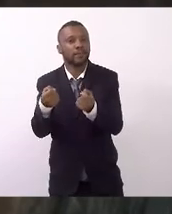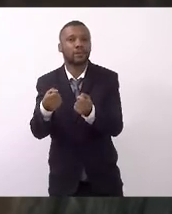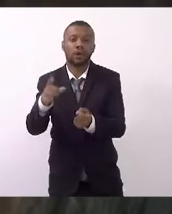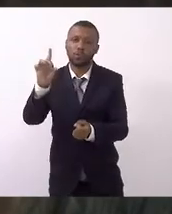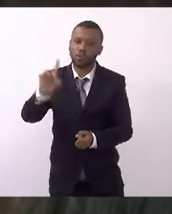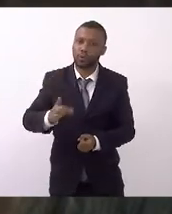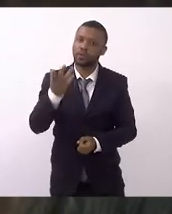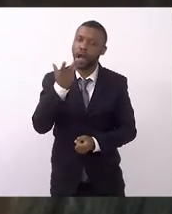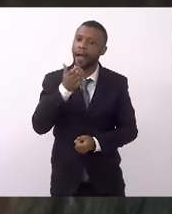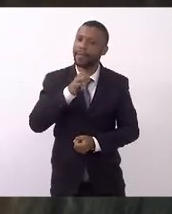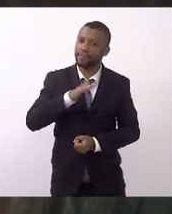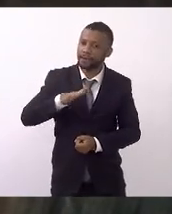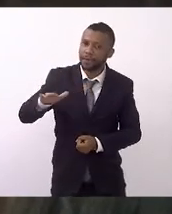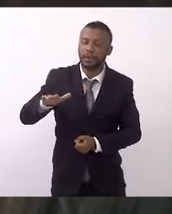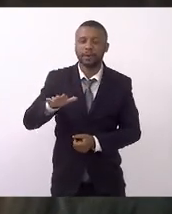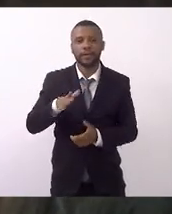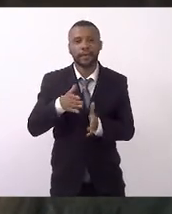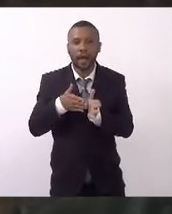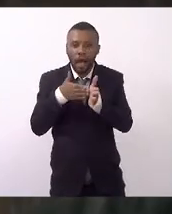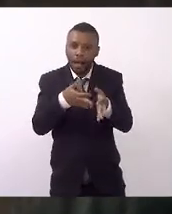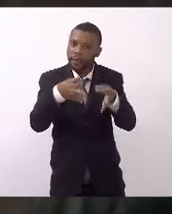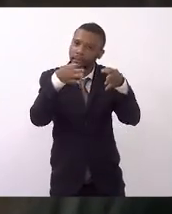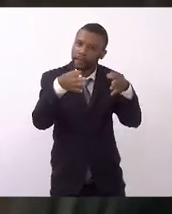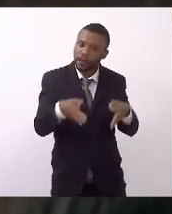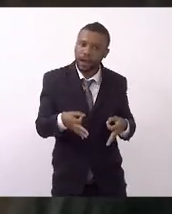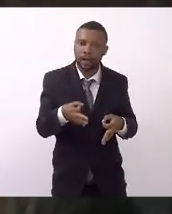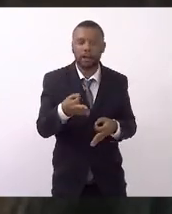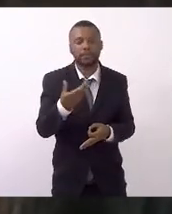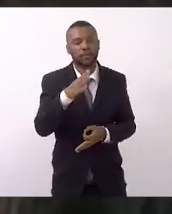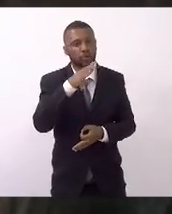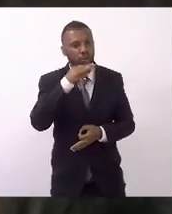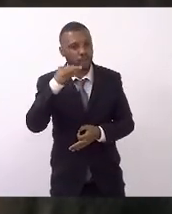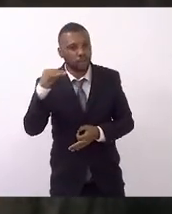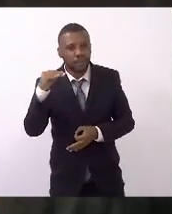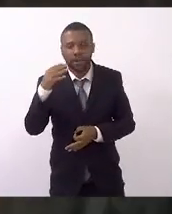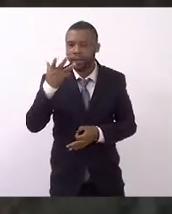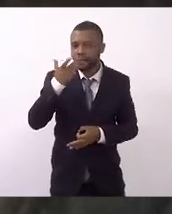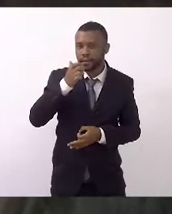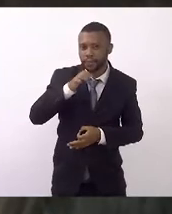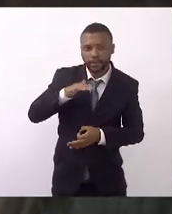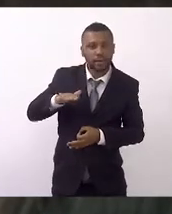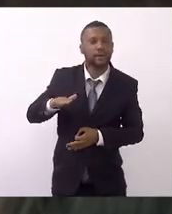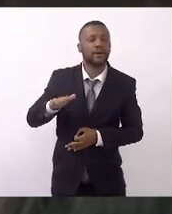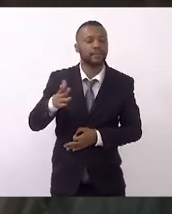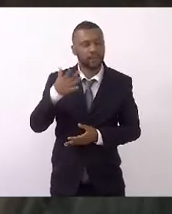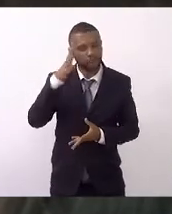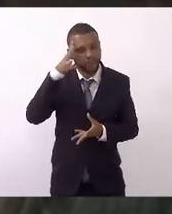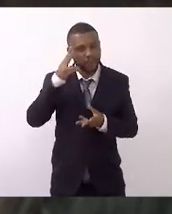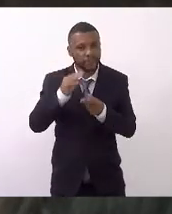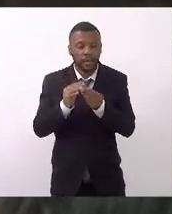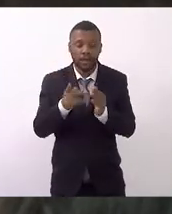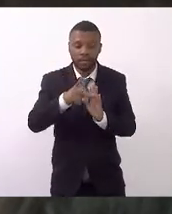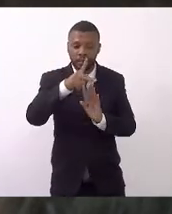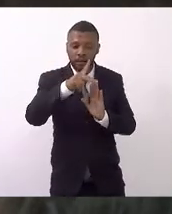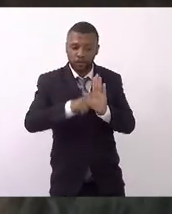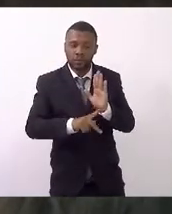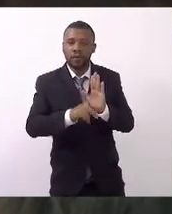à infância, a integridade das crianças e dos adolescentes. Então, eu entendo que esse é um projeto